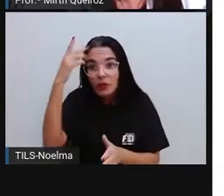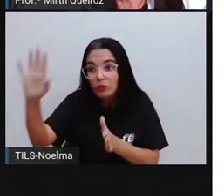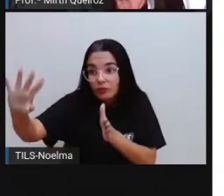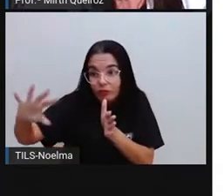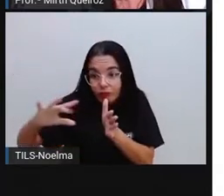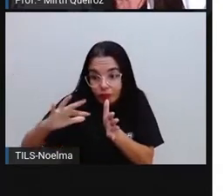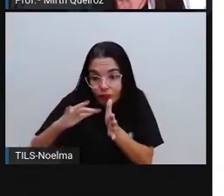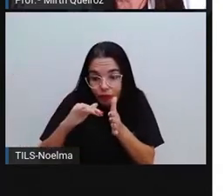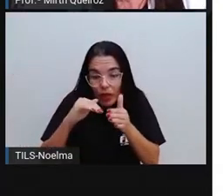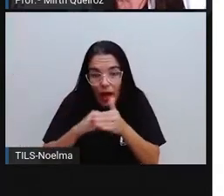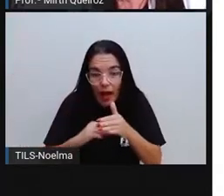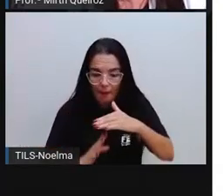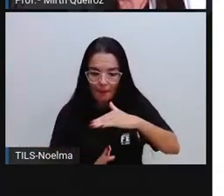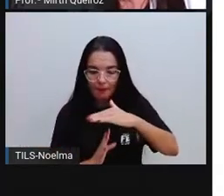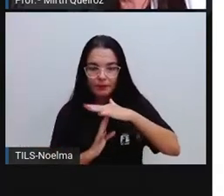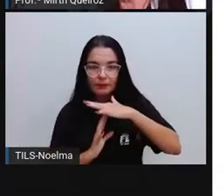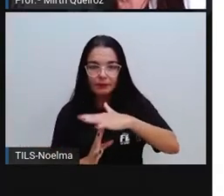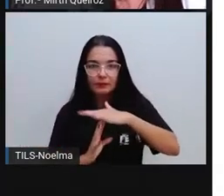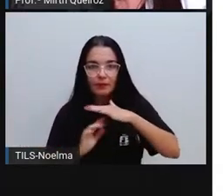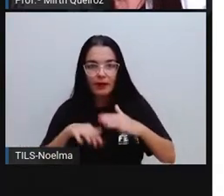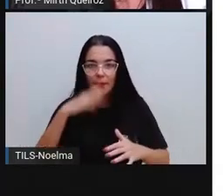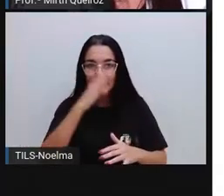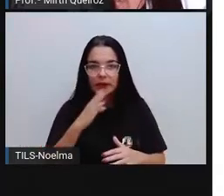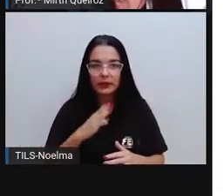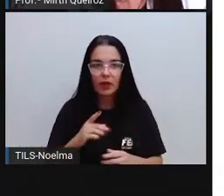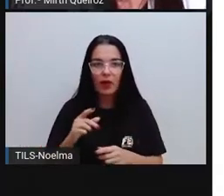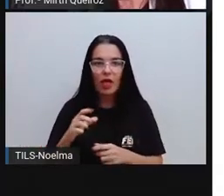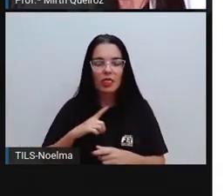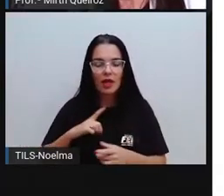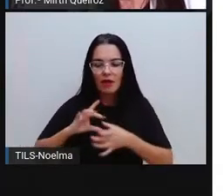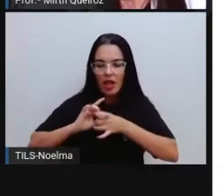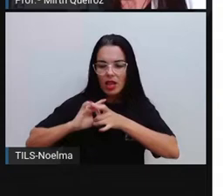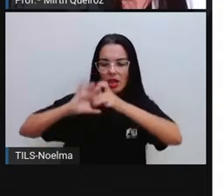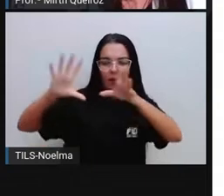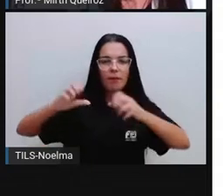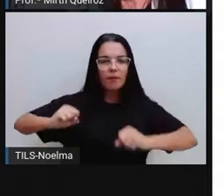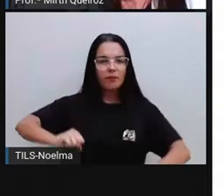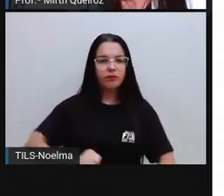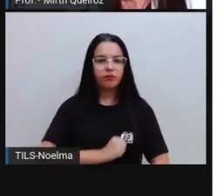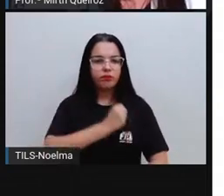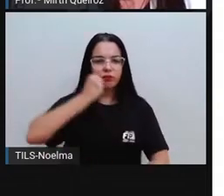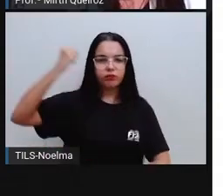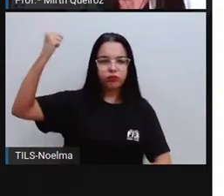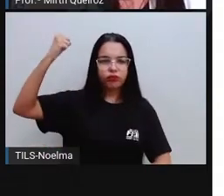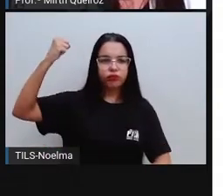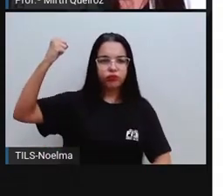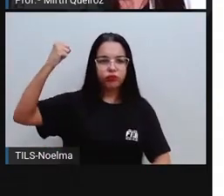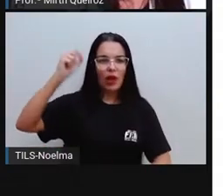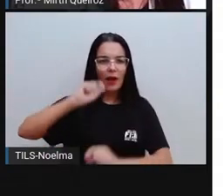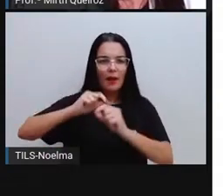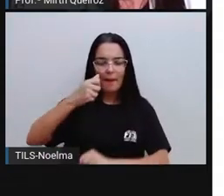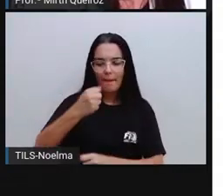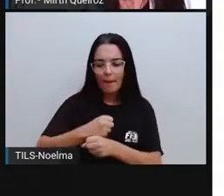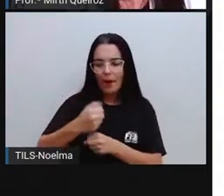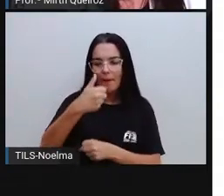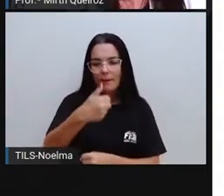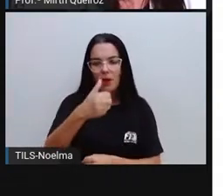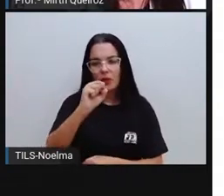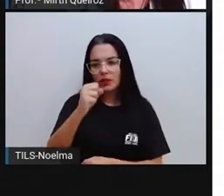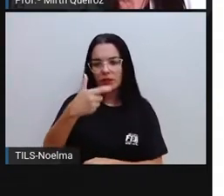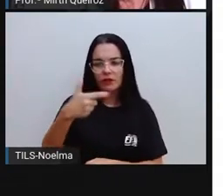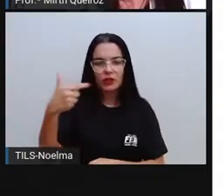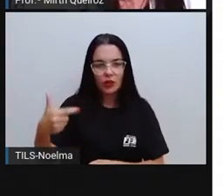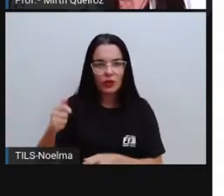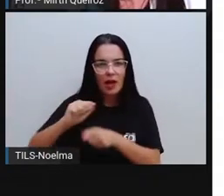alemães. Com a independência do Brasil em 1822, as tropas portuguesas foram expulsas do